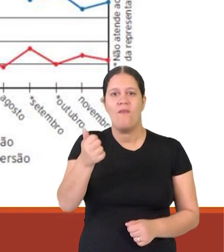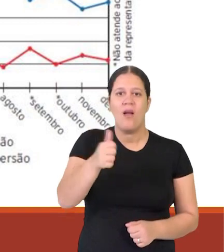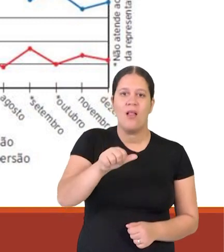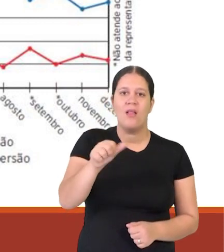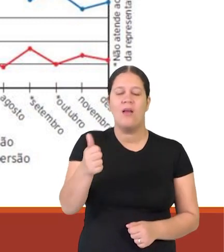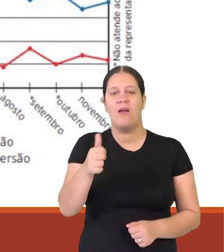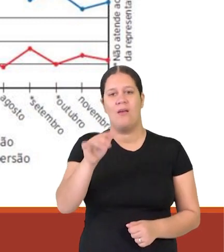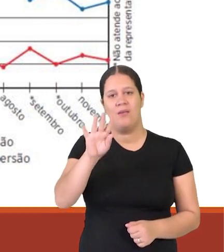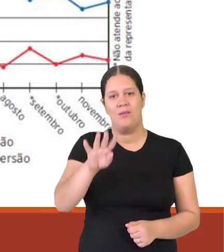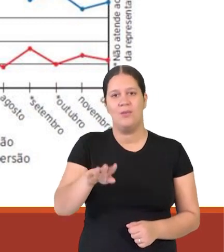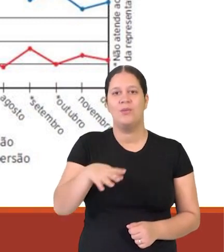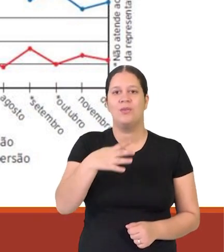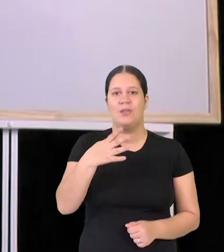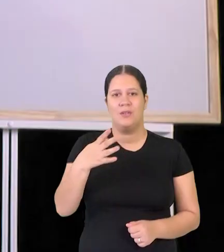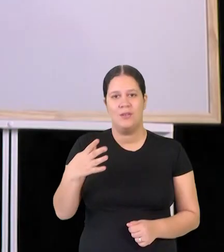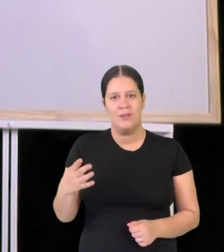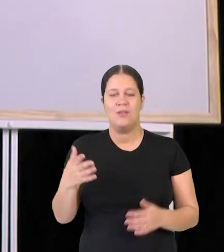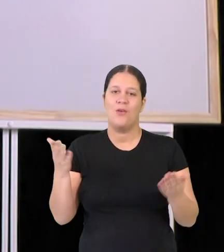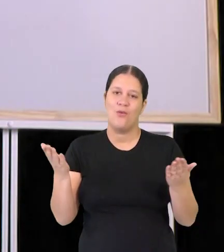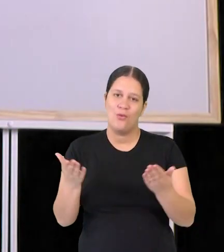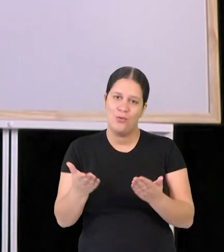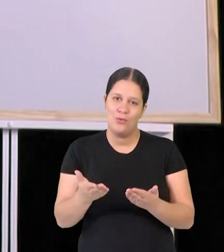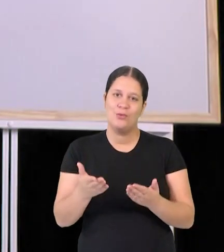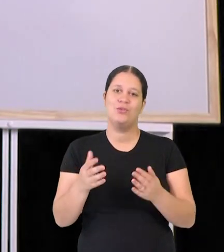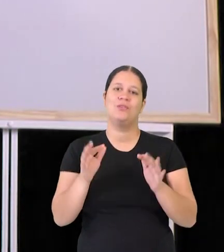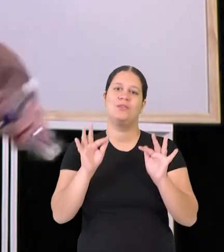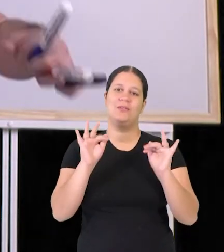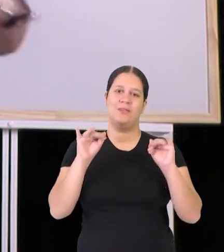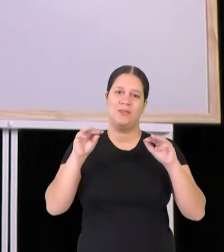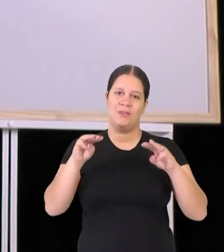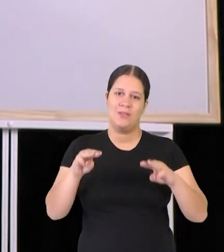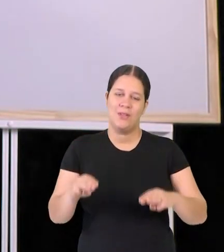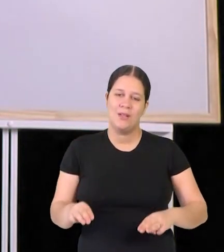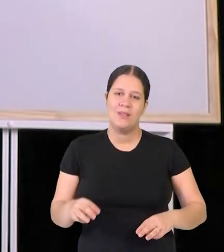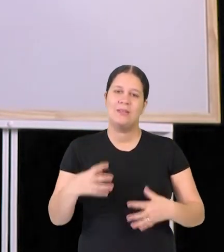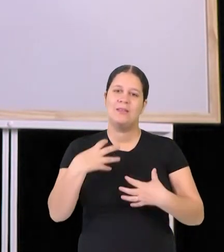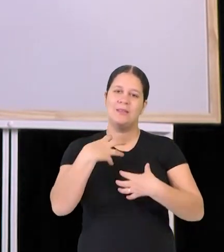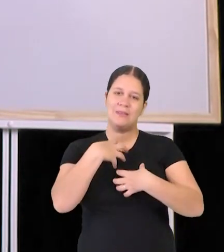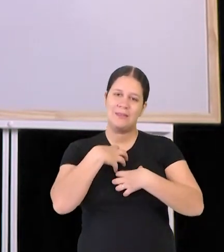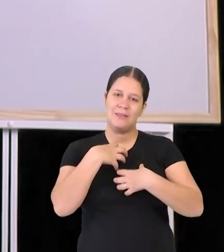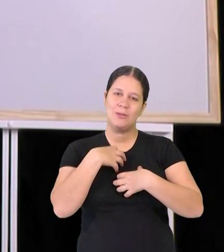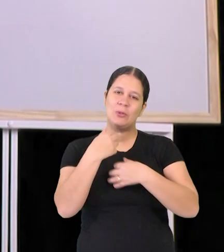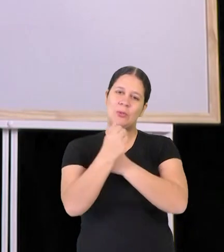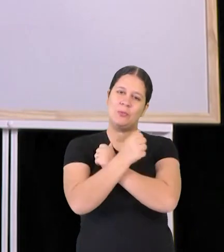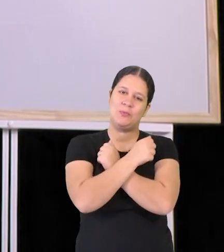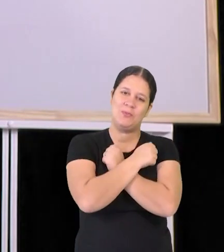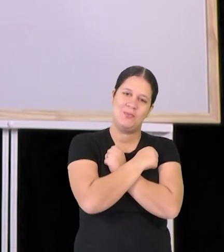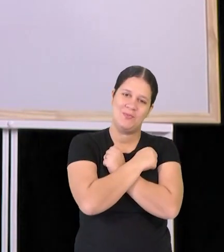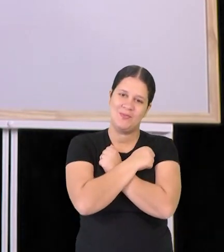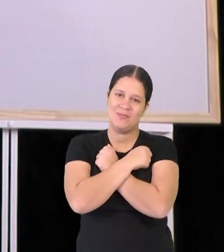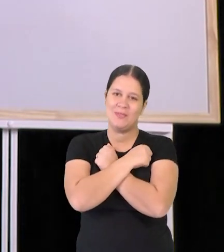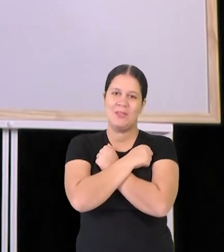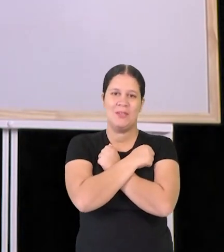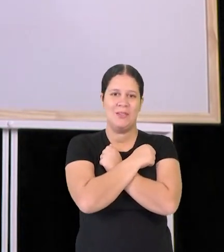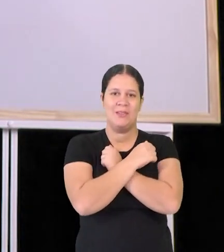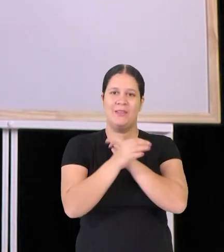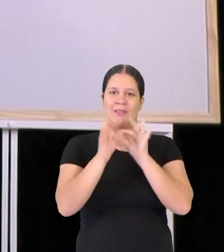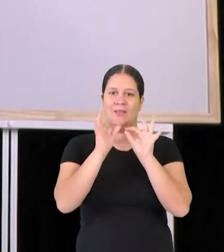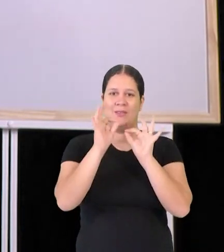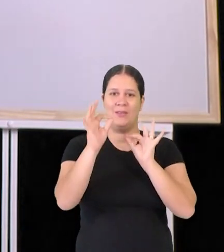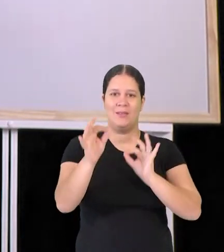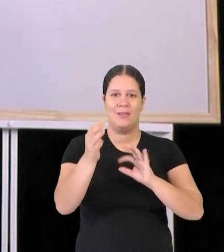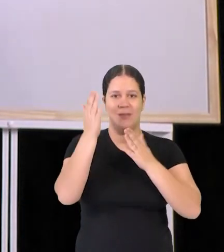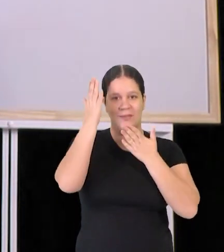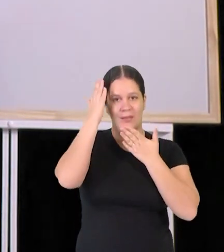questão. Tranquilo, pessoal? Eu vou ficando por aqui agora. Sintam meu abraço à distância. Gostaria de agradecer